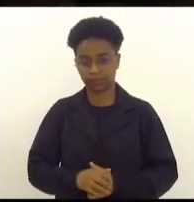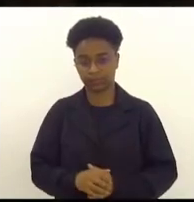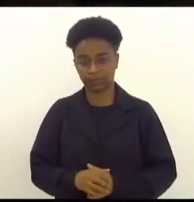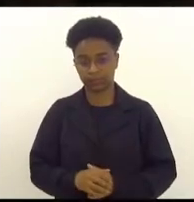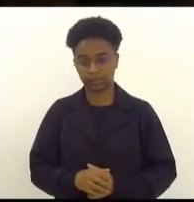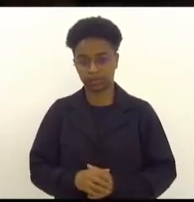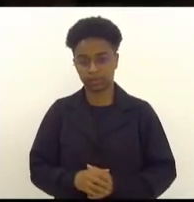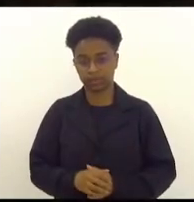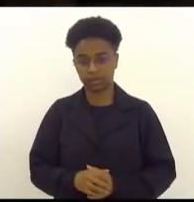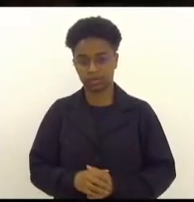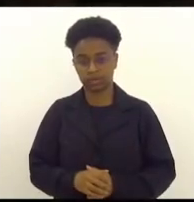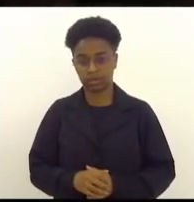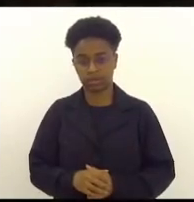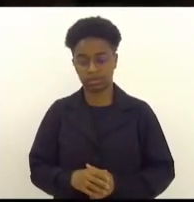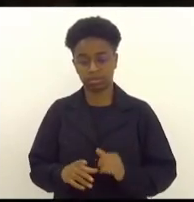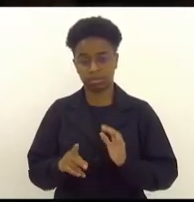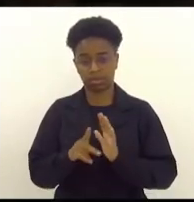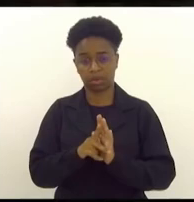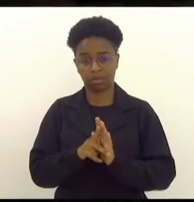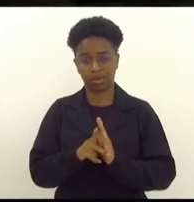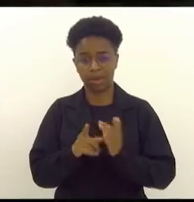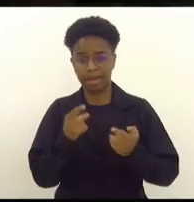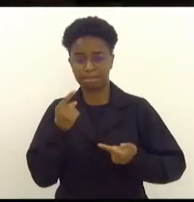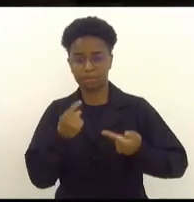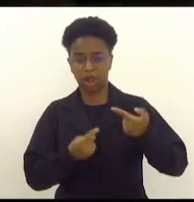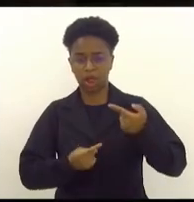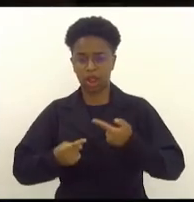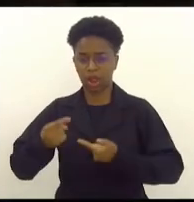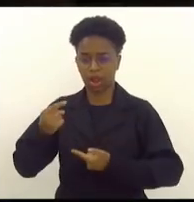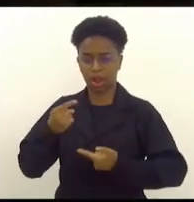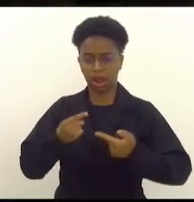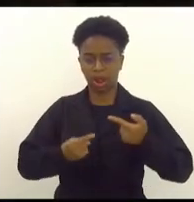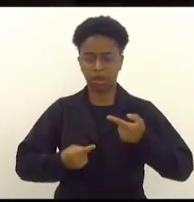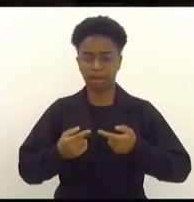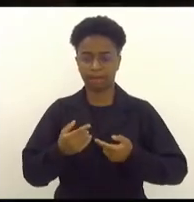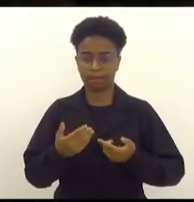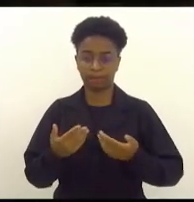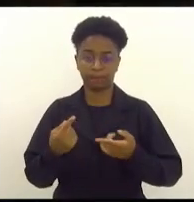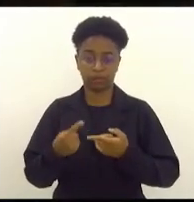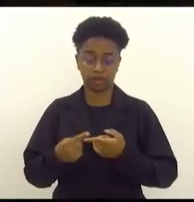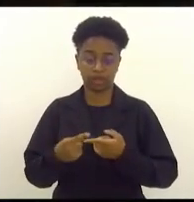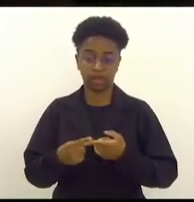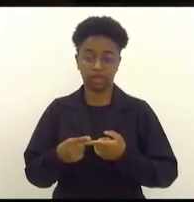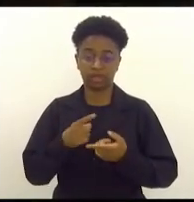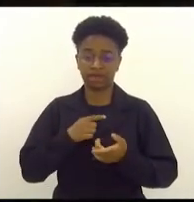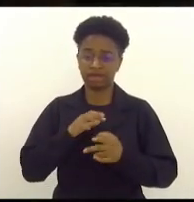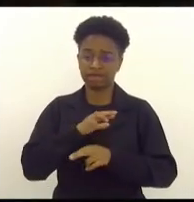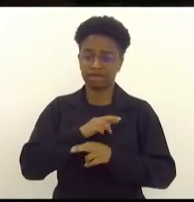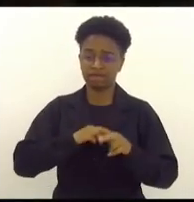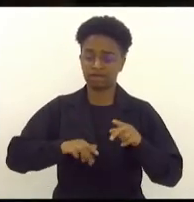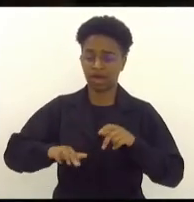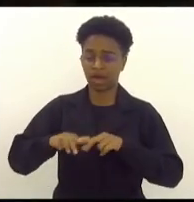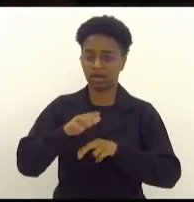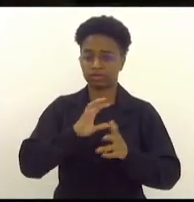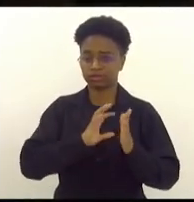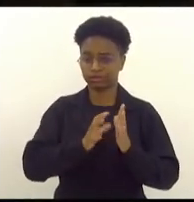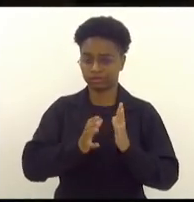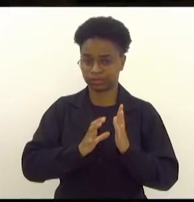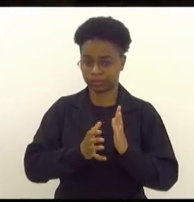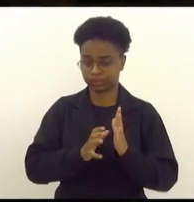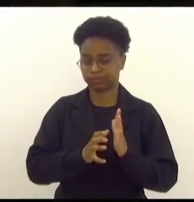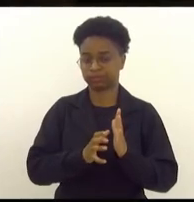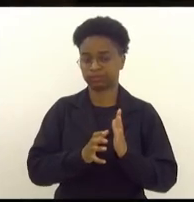das grandes polêmicas políticas porque ele é composto dos mais diversos partidos